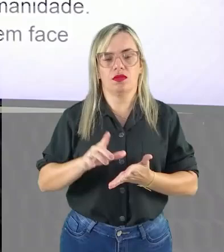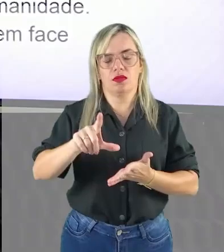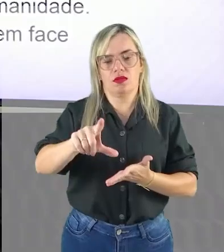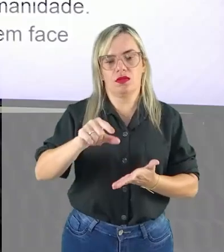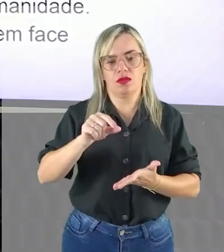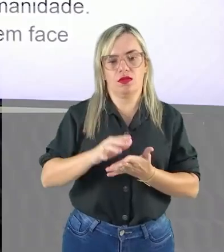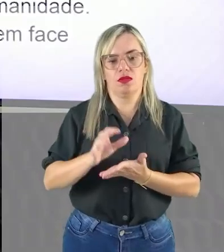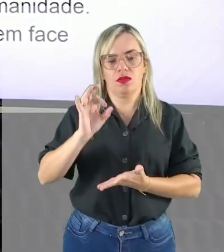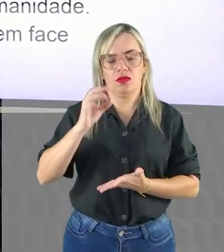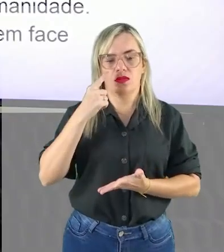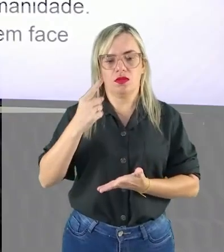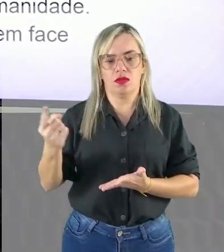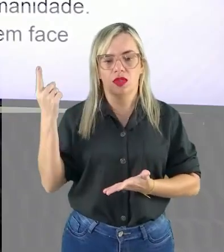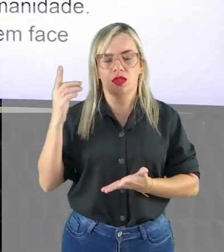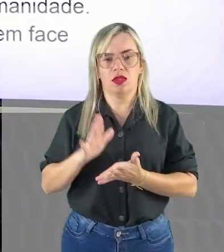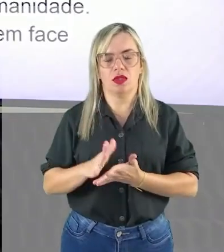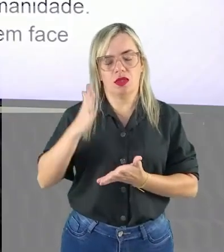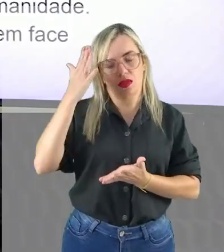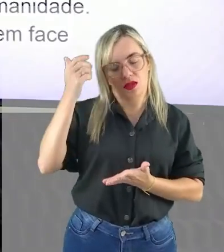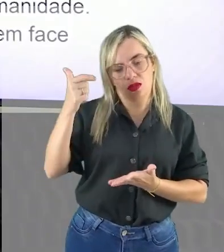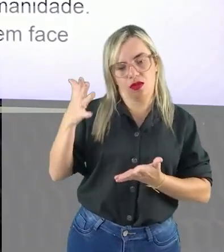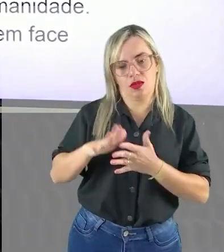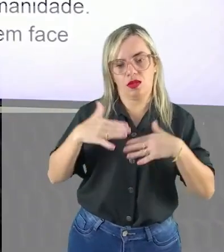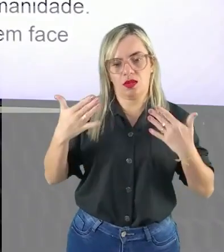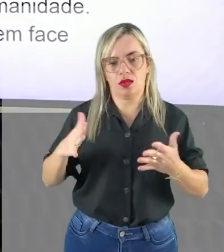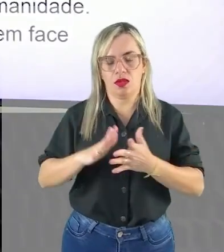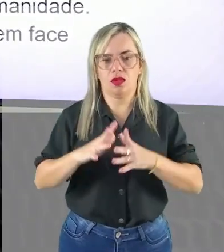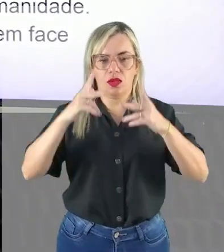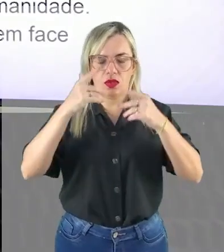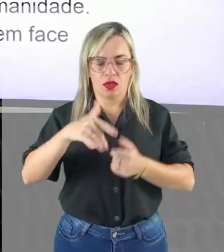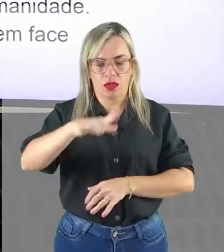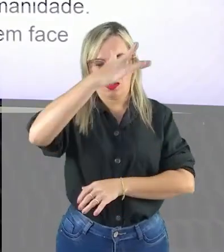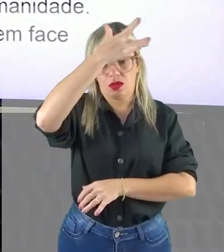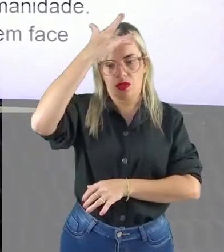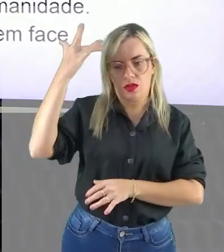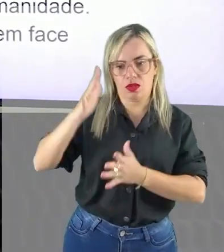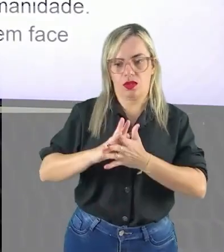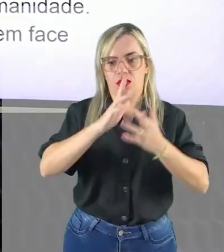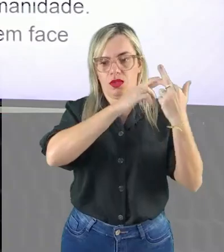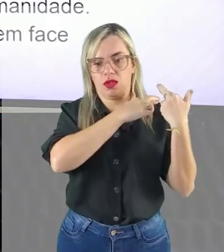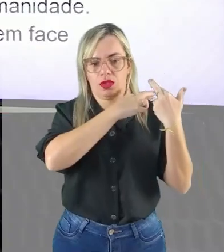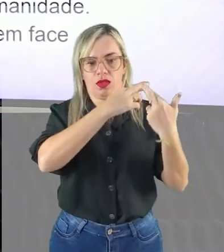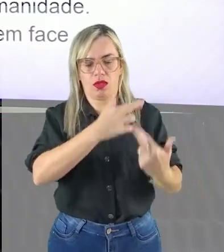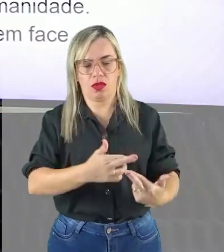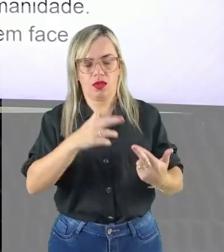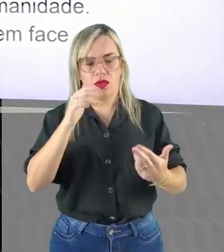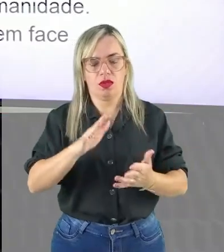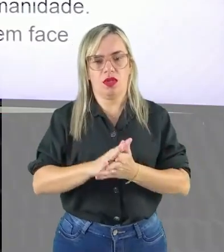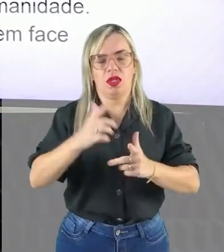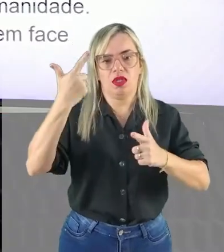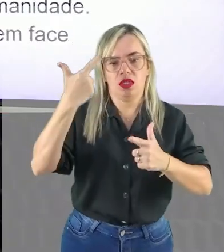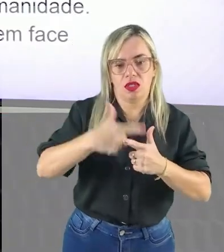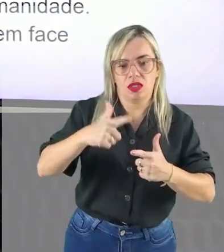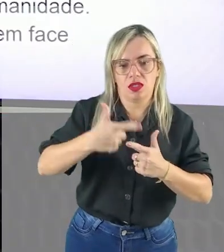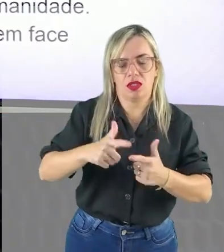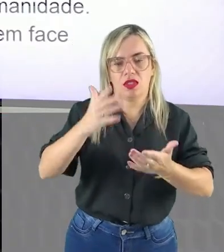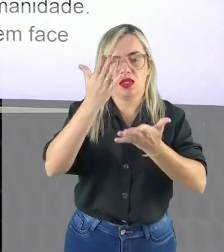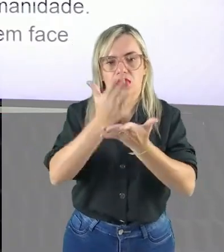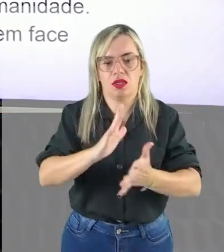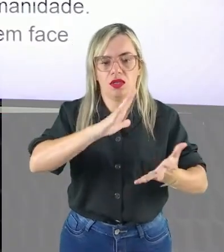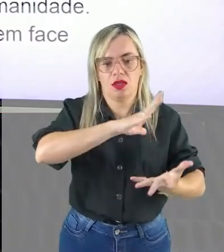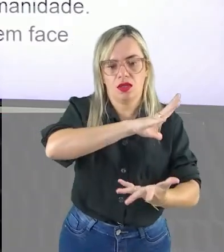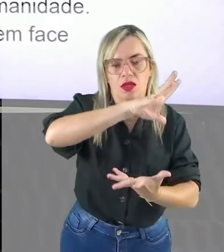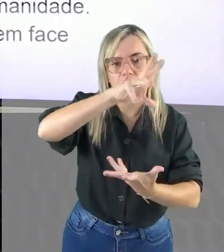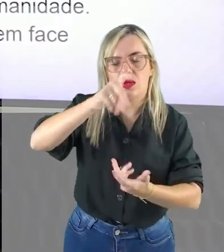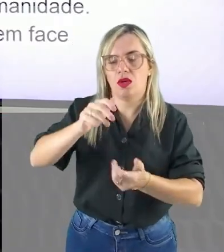correta, né? Essa constatação do ser humano como responsável pela condição caótica do mundo. Ou seja, o homem lá faz uma pergunta, o que